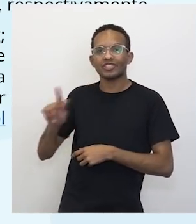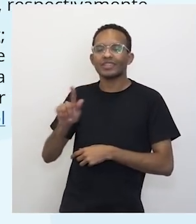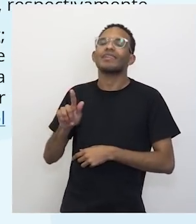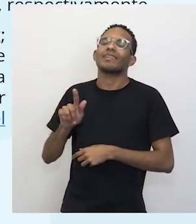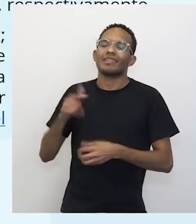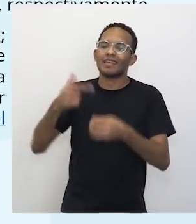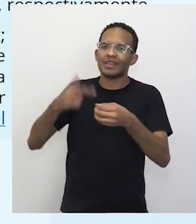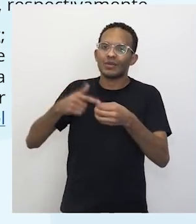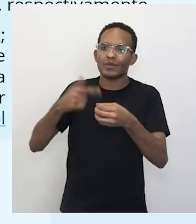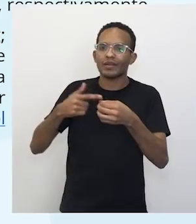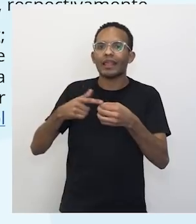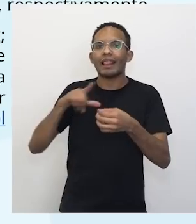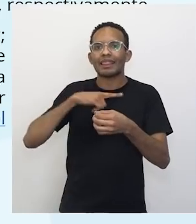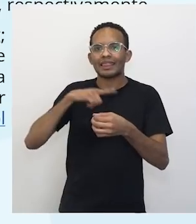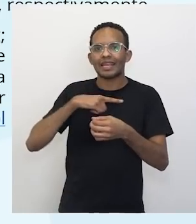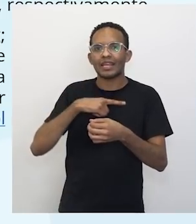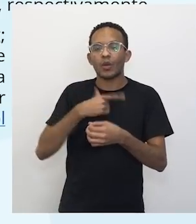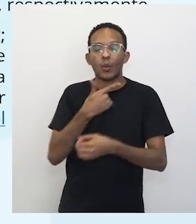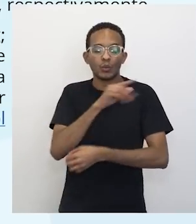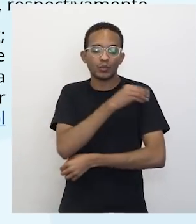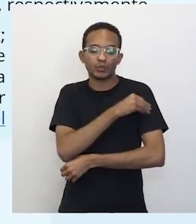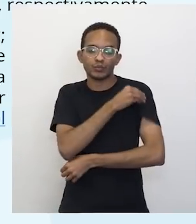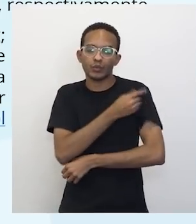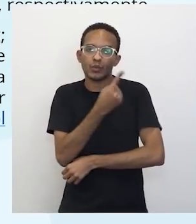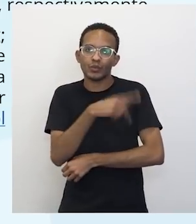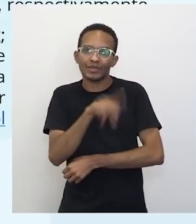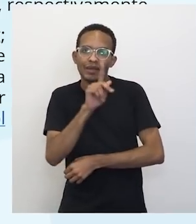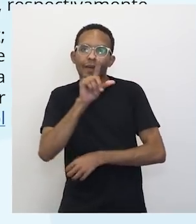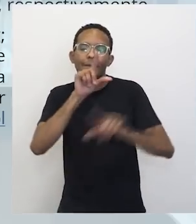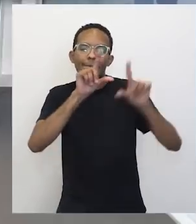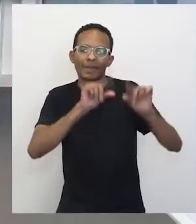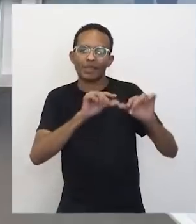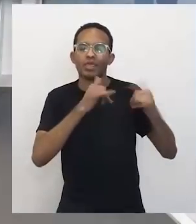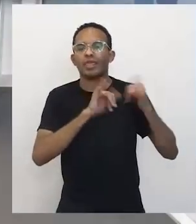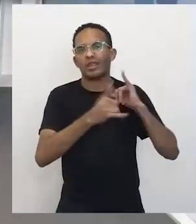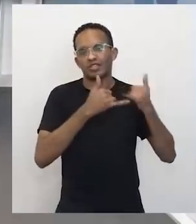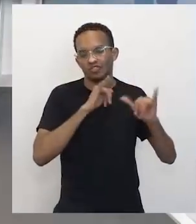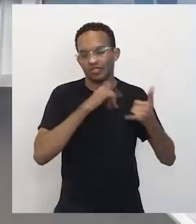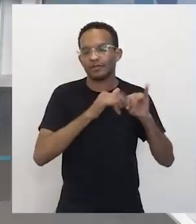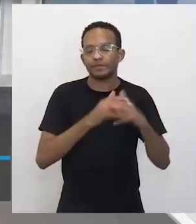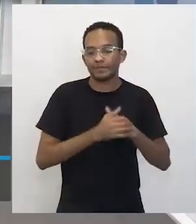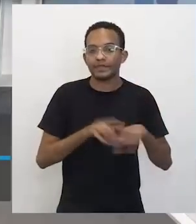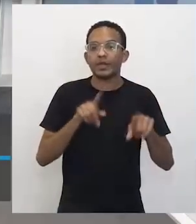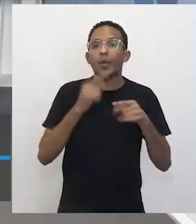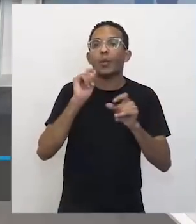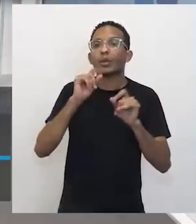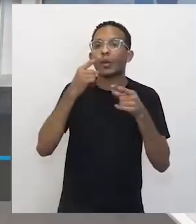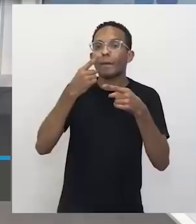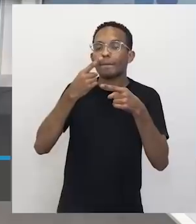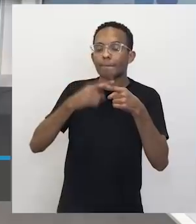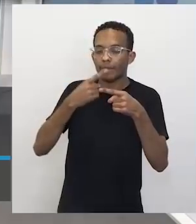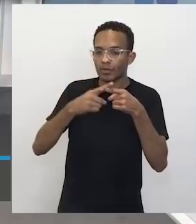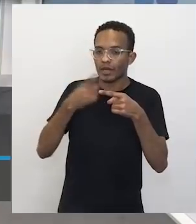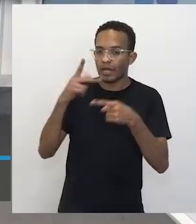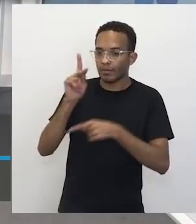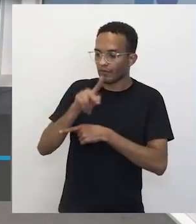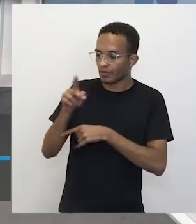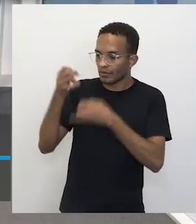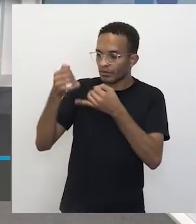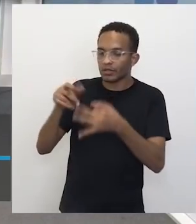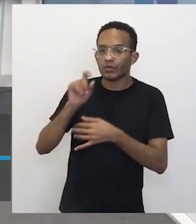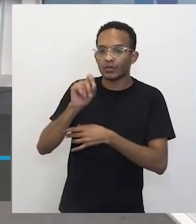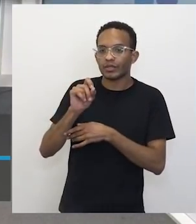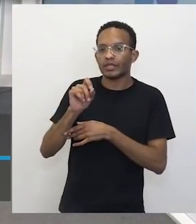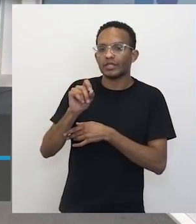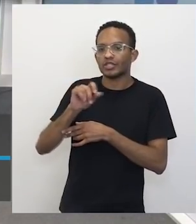Tanta energia. E muito liberar bem. 1 quilo de álcool libera menos energia, né? Isso. O que o professor está falando que joule é a